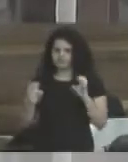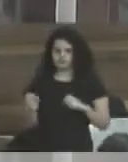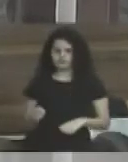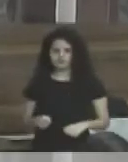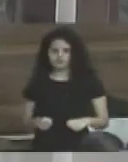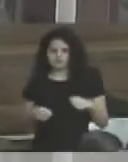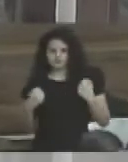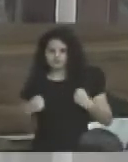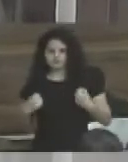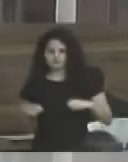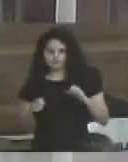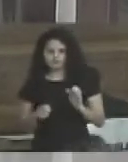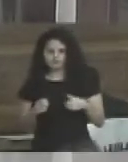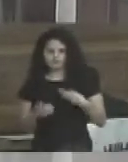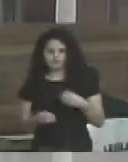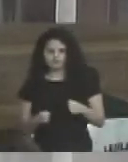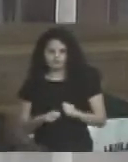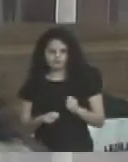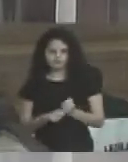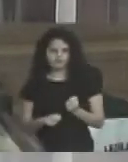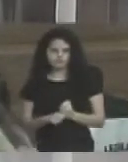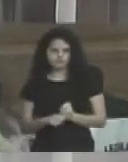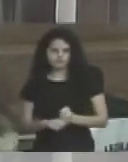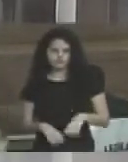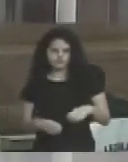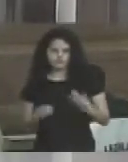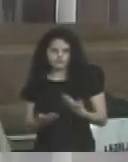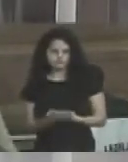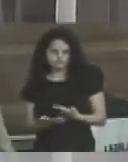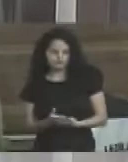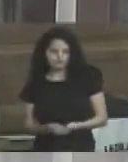creche, um posto de saúde, dar condições para os moradores que estão lá.